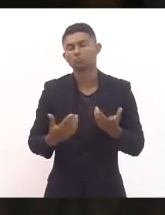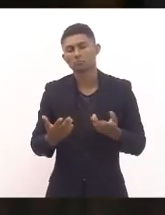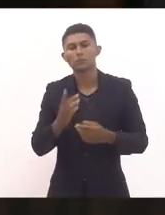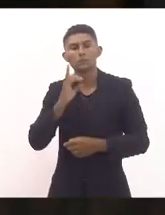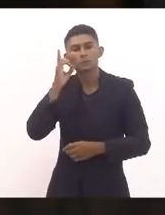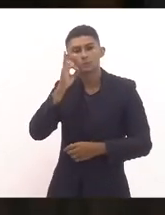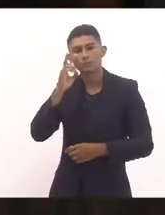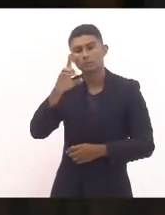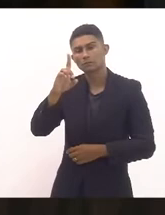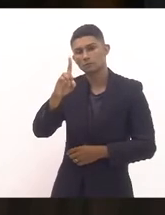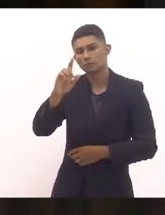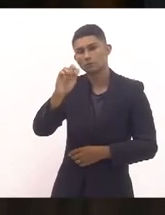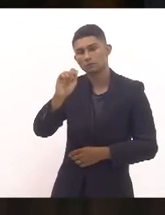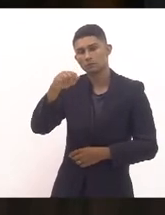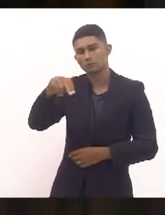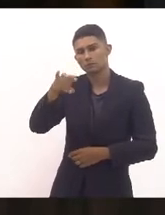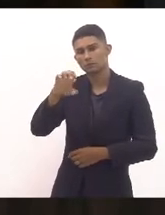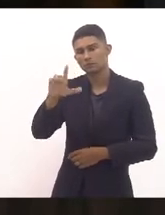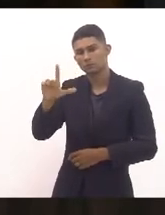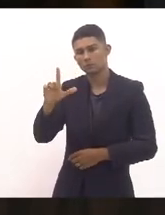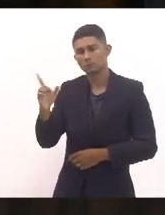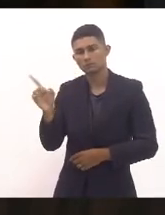Deputado Daniel Liberon.